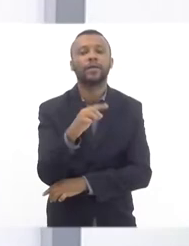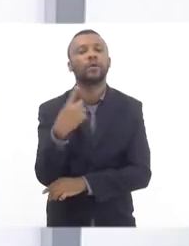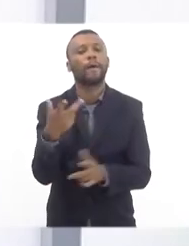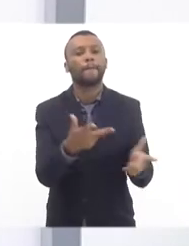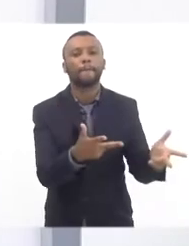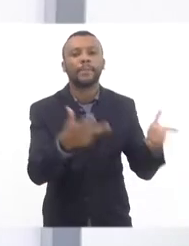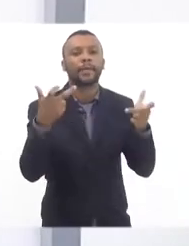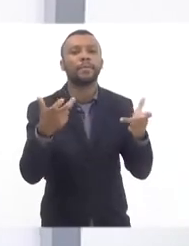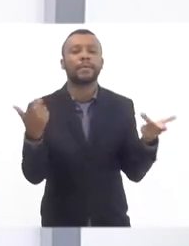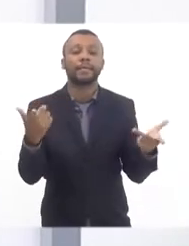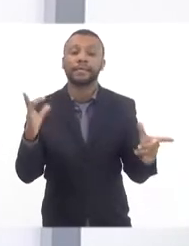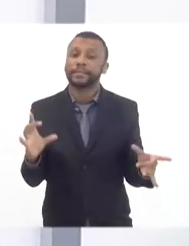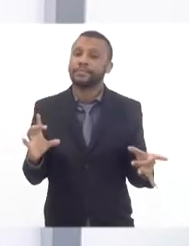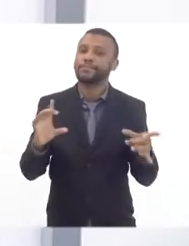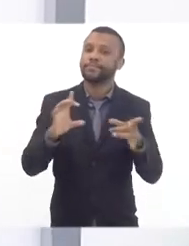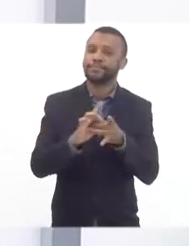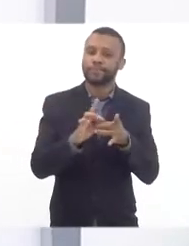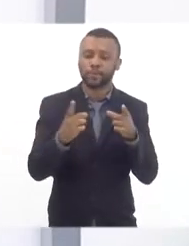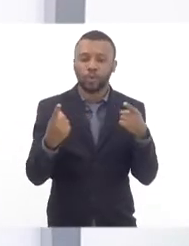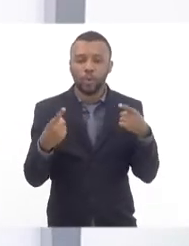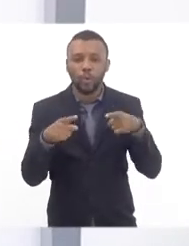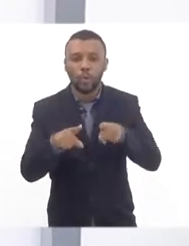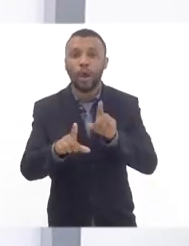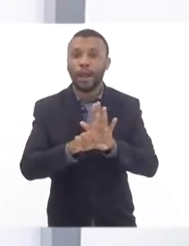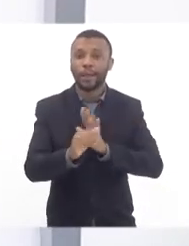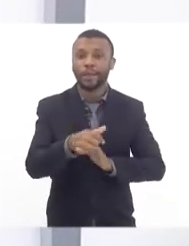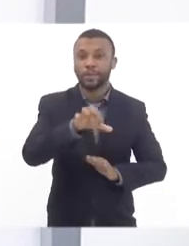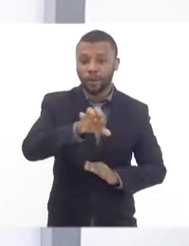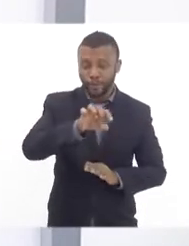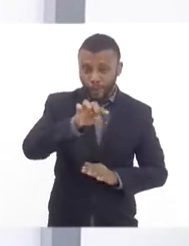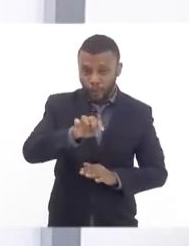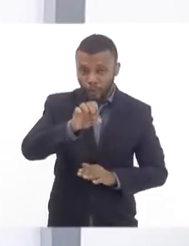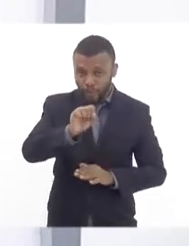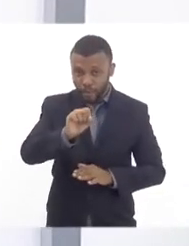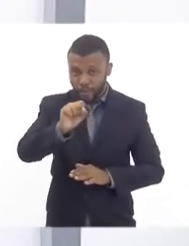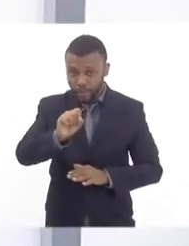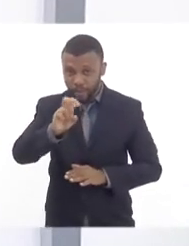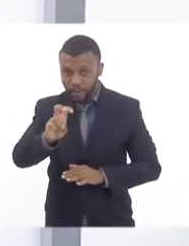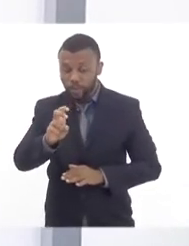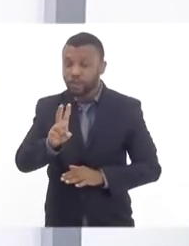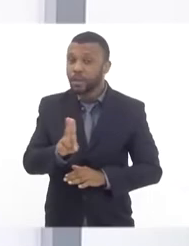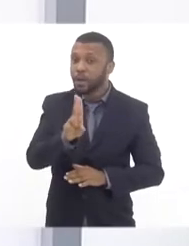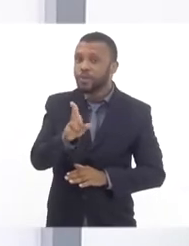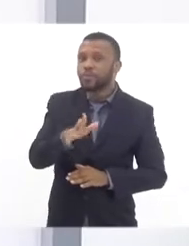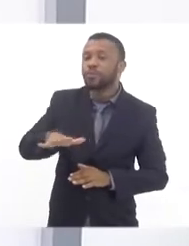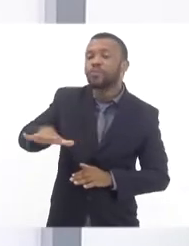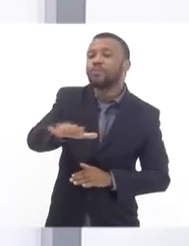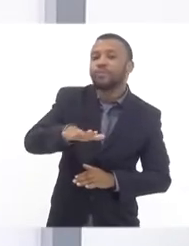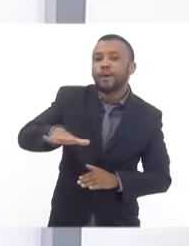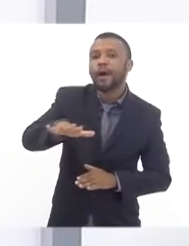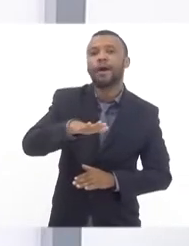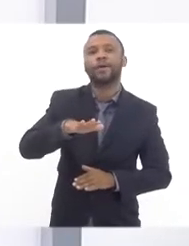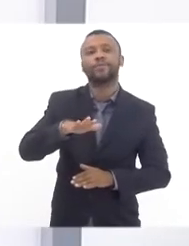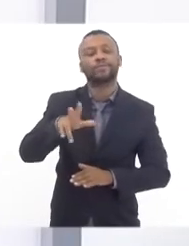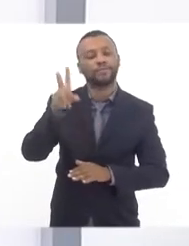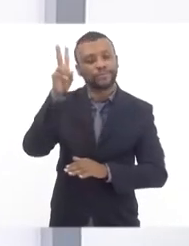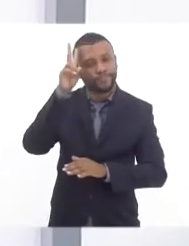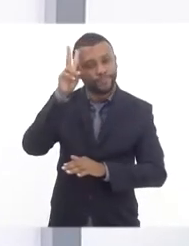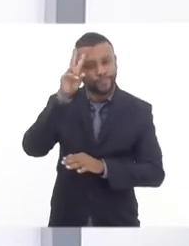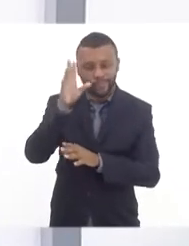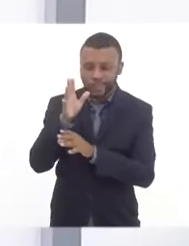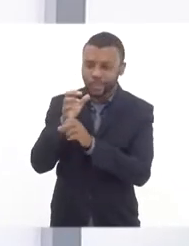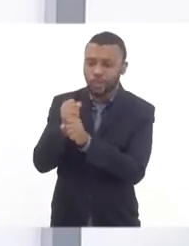está intrinsecamente alinhado à Lei 9.985 da utilização do espaço, né, da historicidade, né,